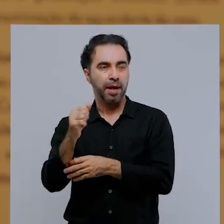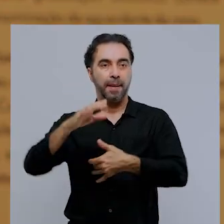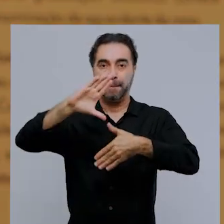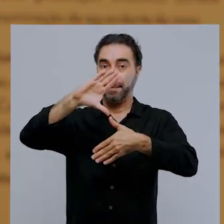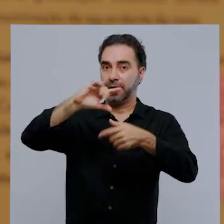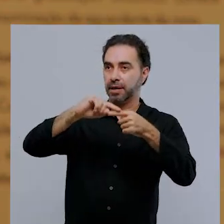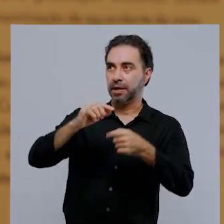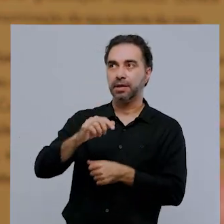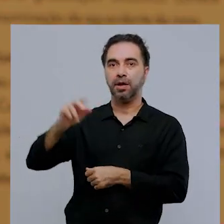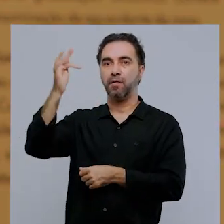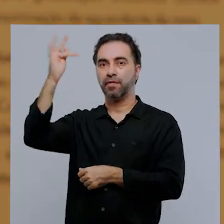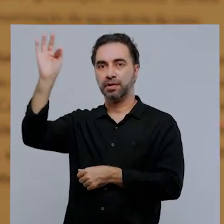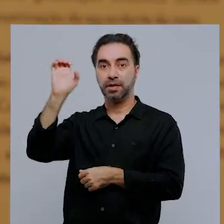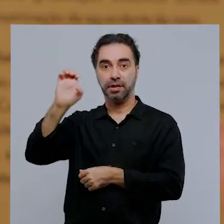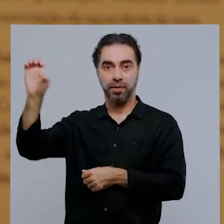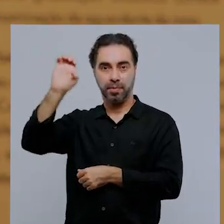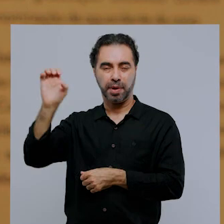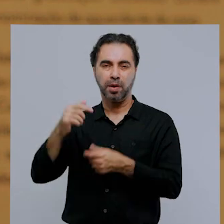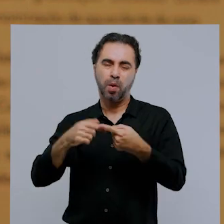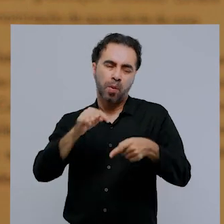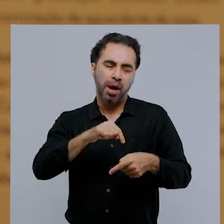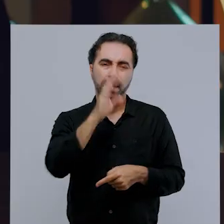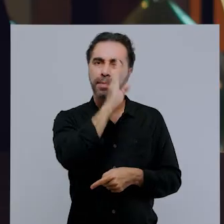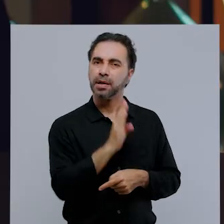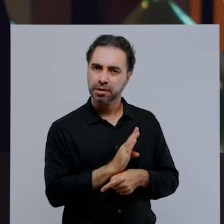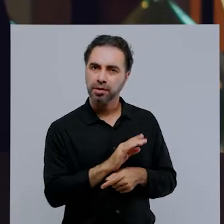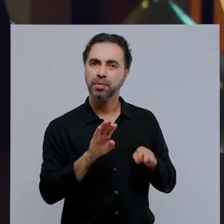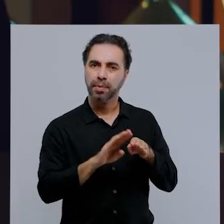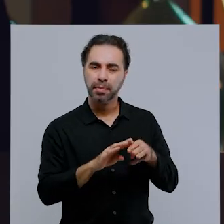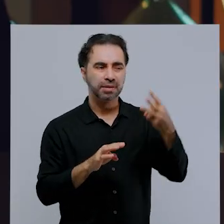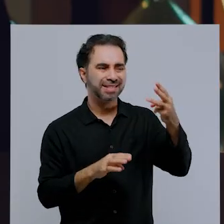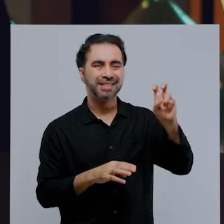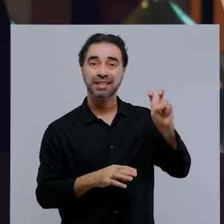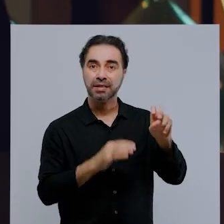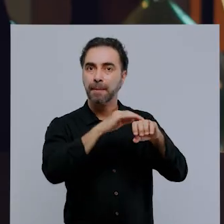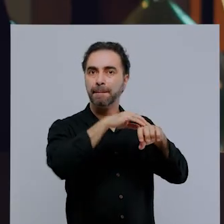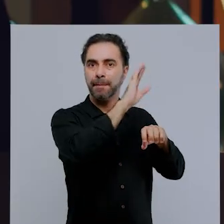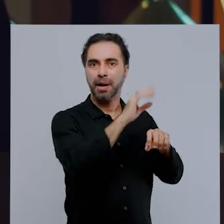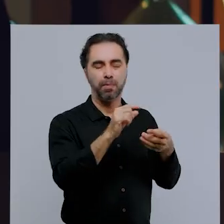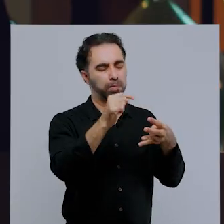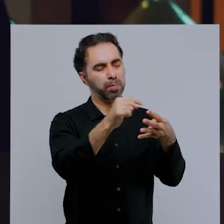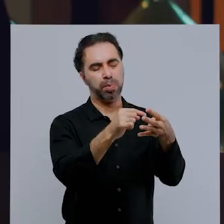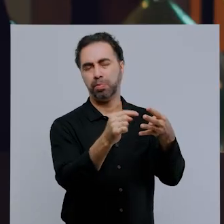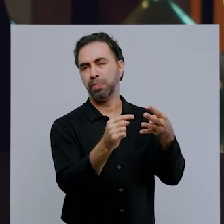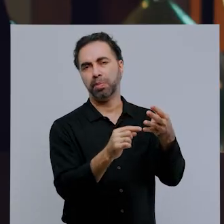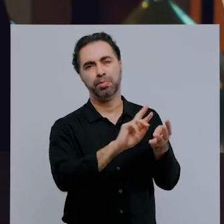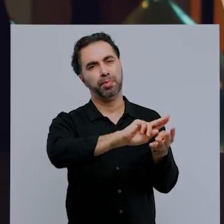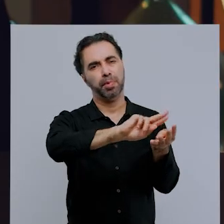europeia, como a gente pode ter mais de 35 madeiras brasileiras para se envelhecer cachaça. Amburana, Freijó,